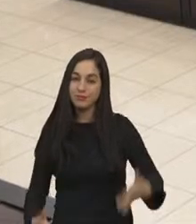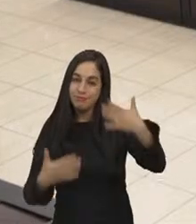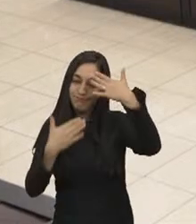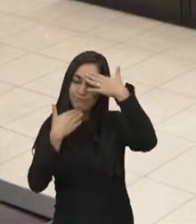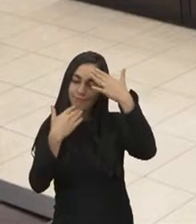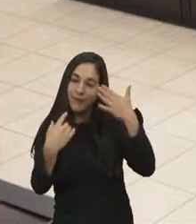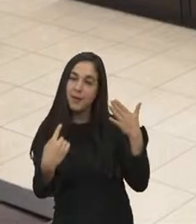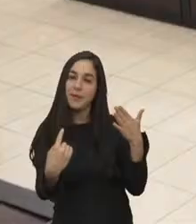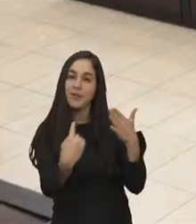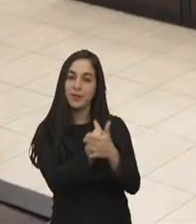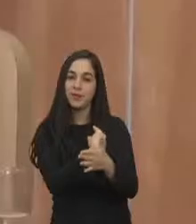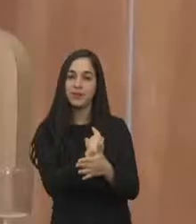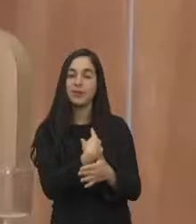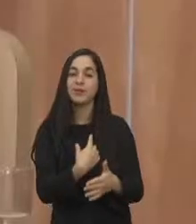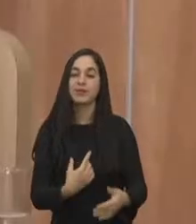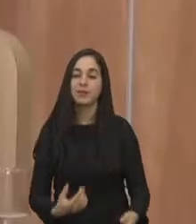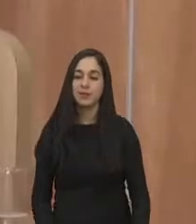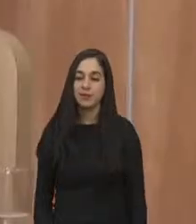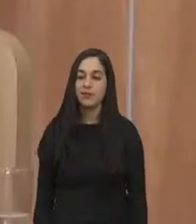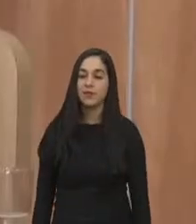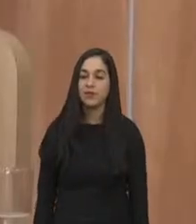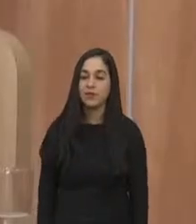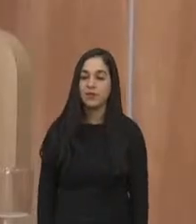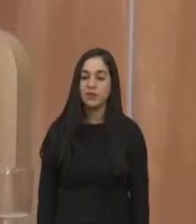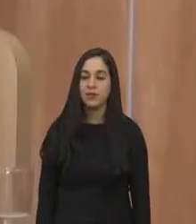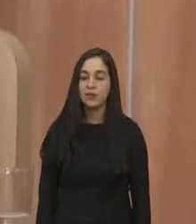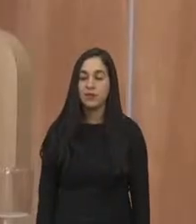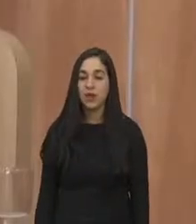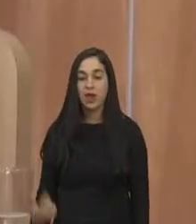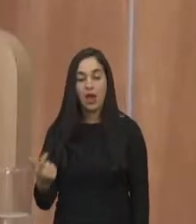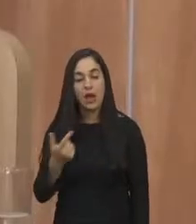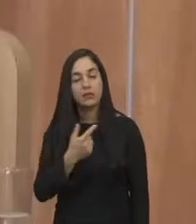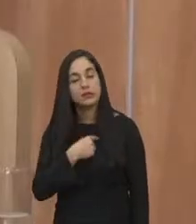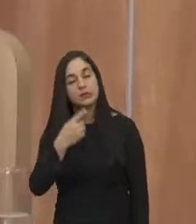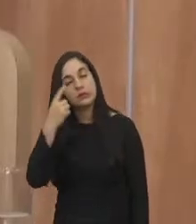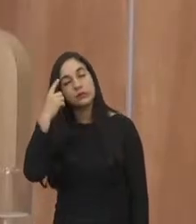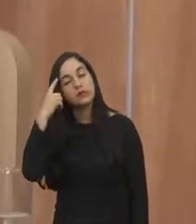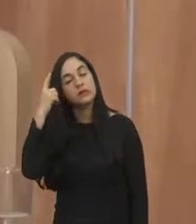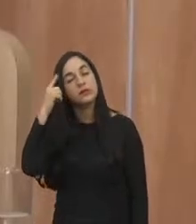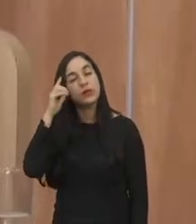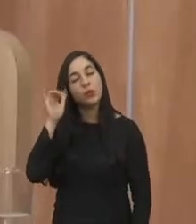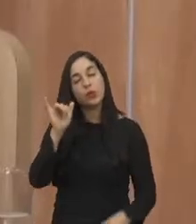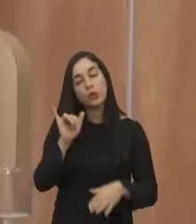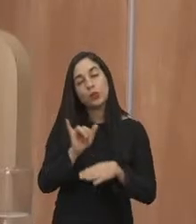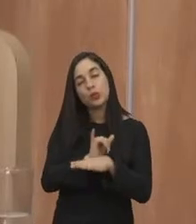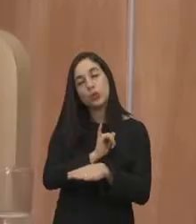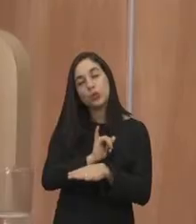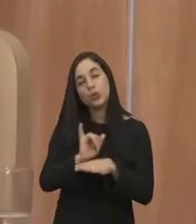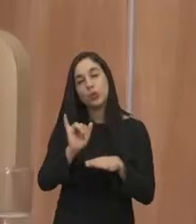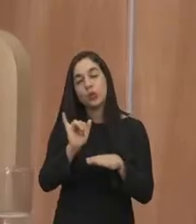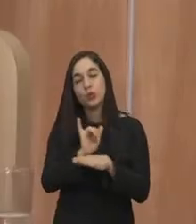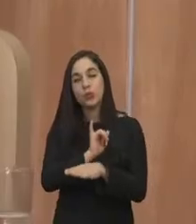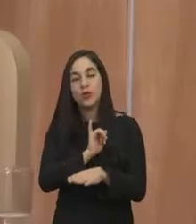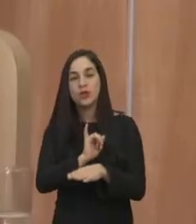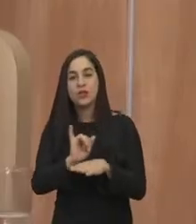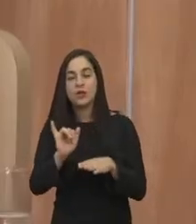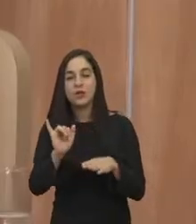pergunta. A gente está tramitando um edital da